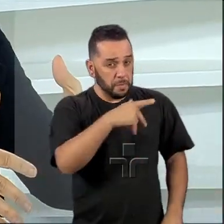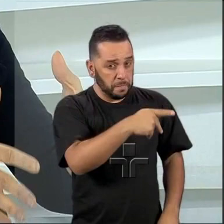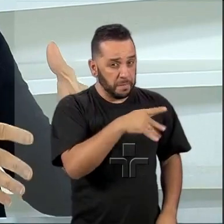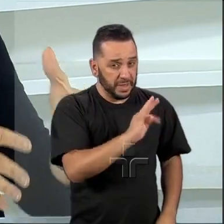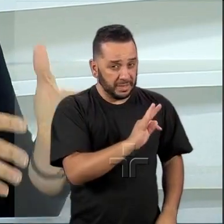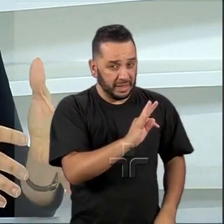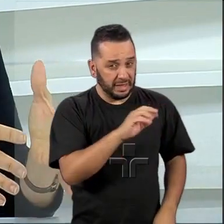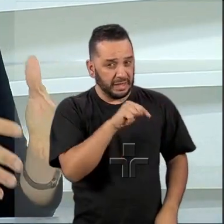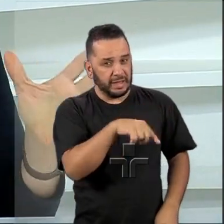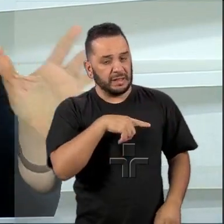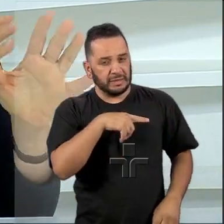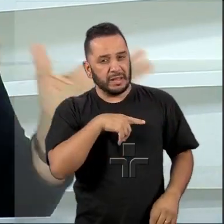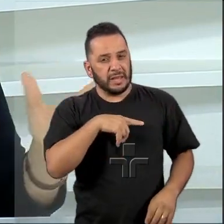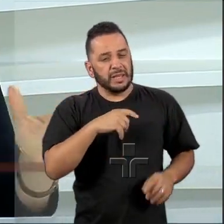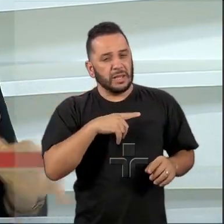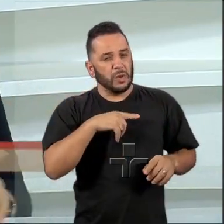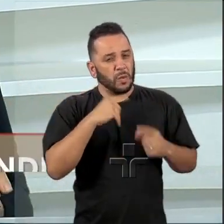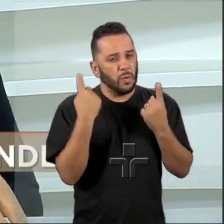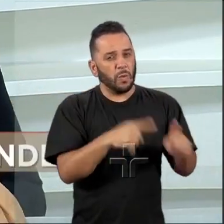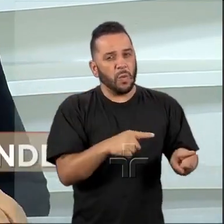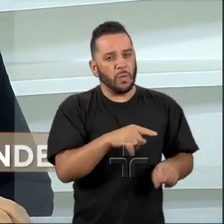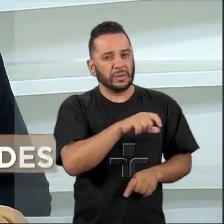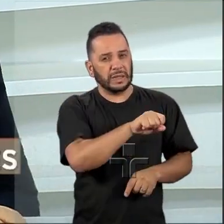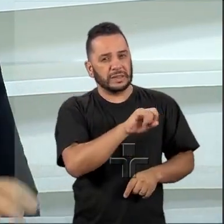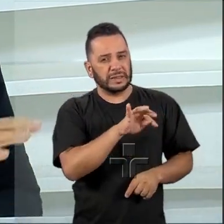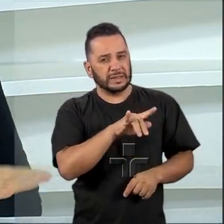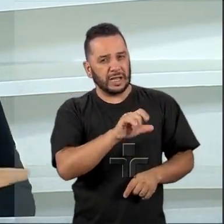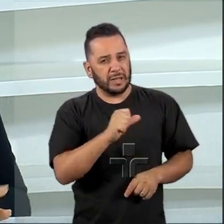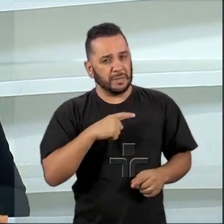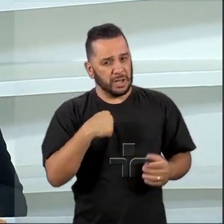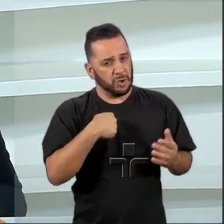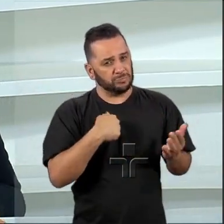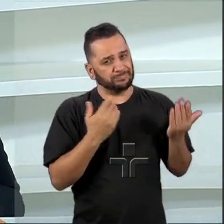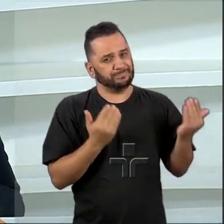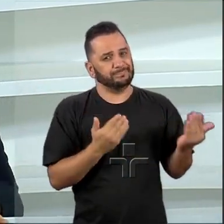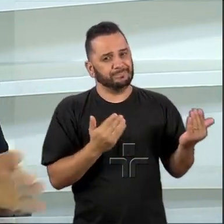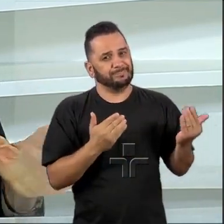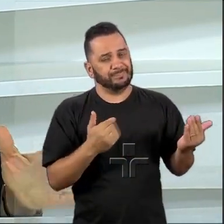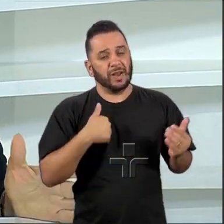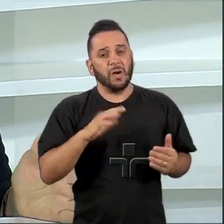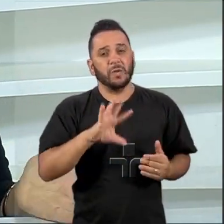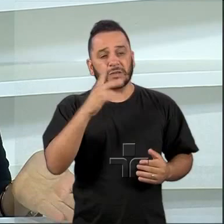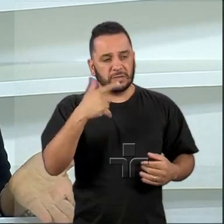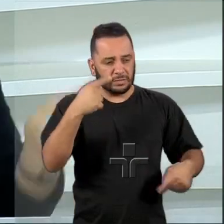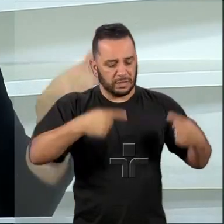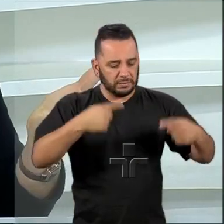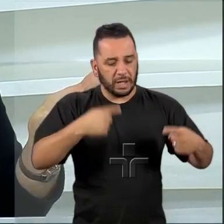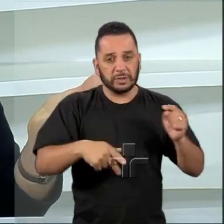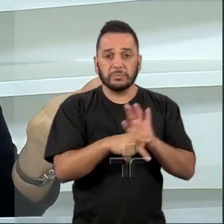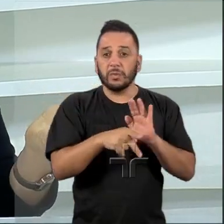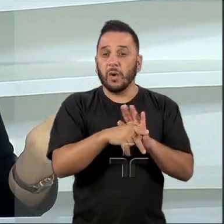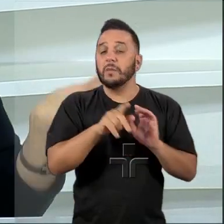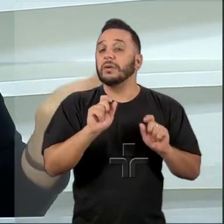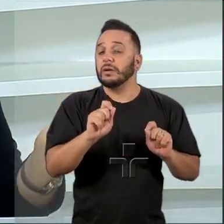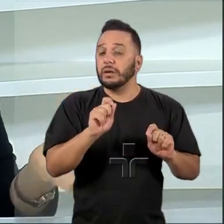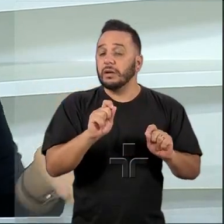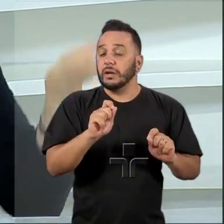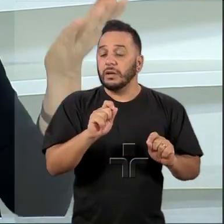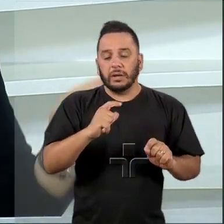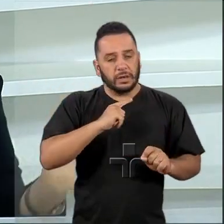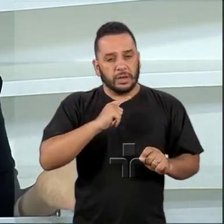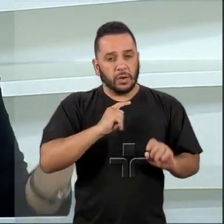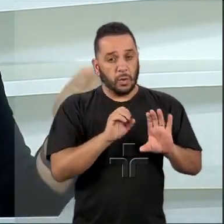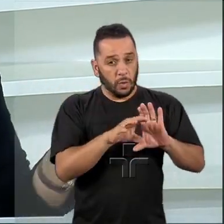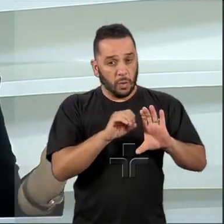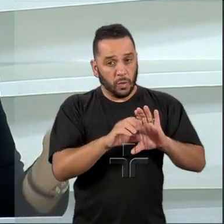engata esse discurso antissistema. Eu lembro aqui o que aconteceu no último debate da Globo. A Marina levantando a bola, ela